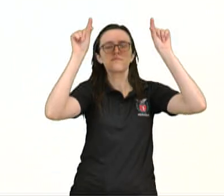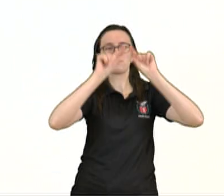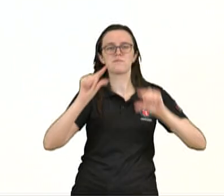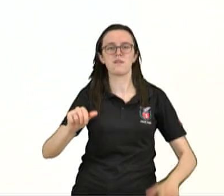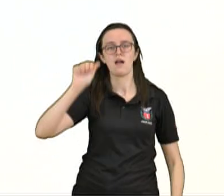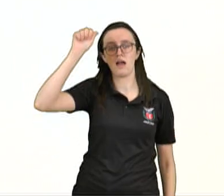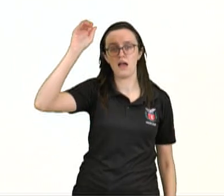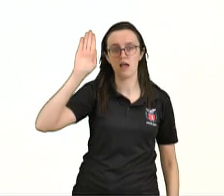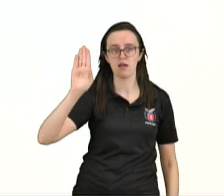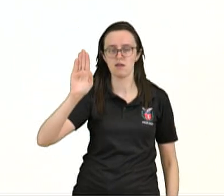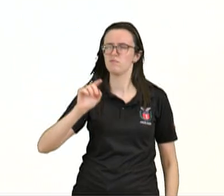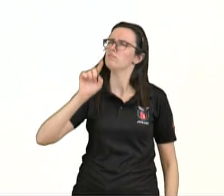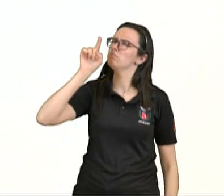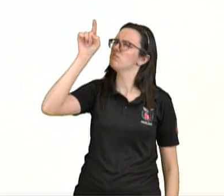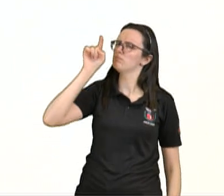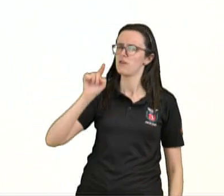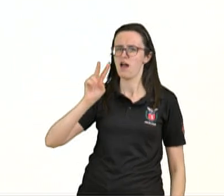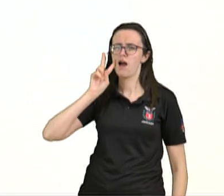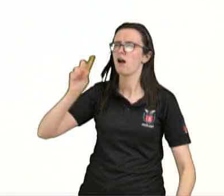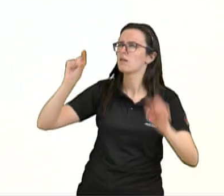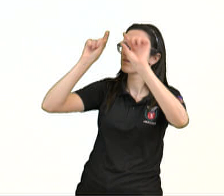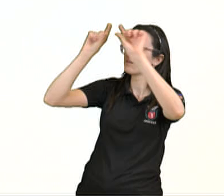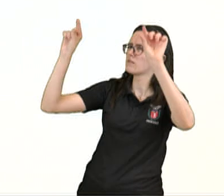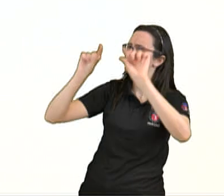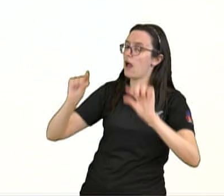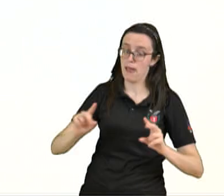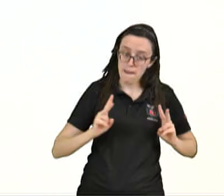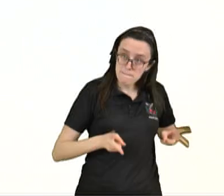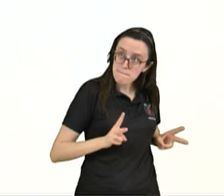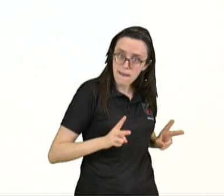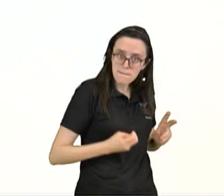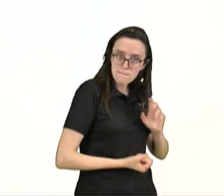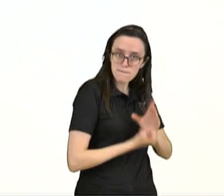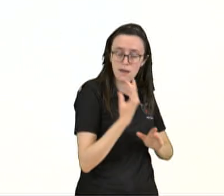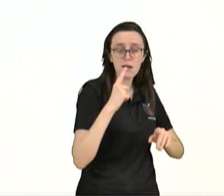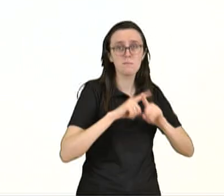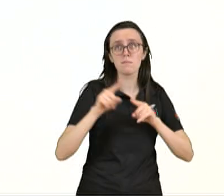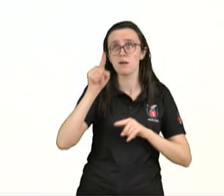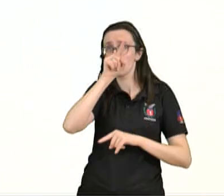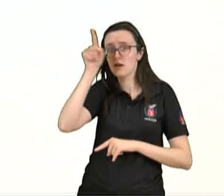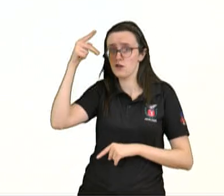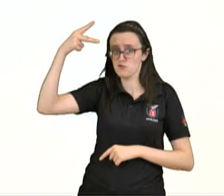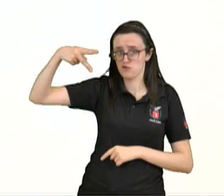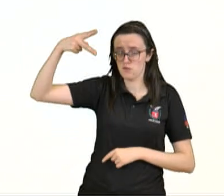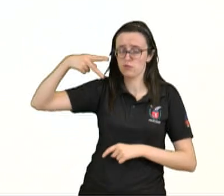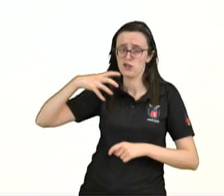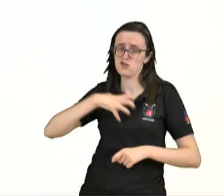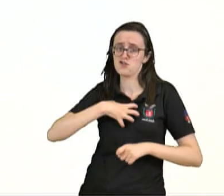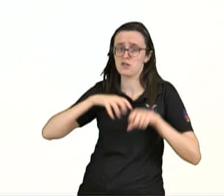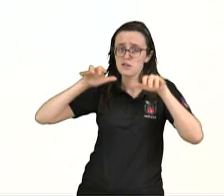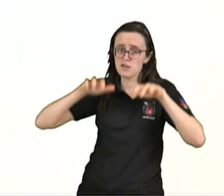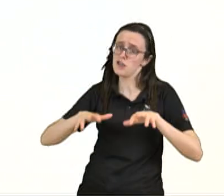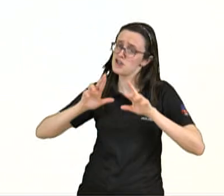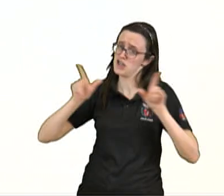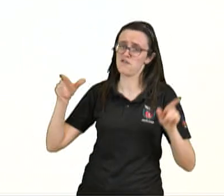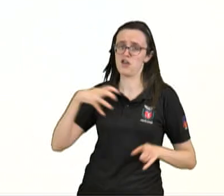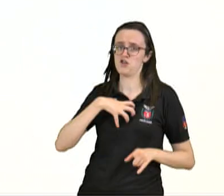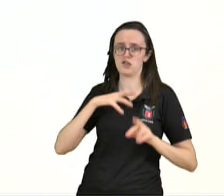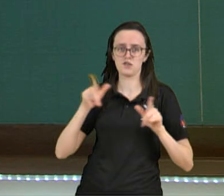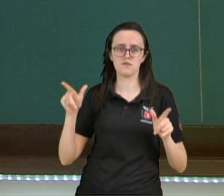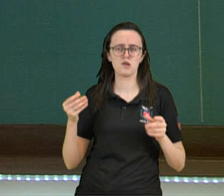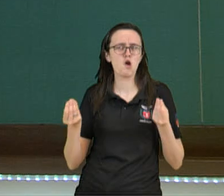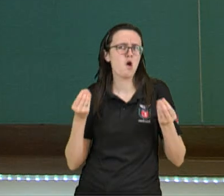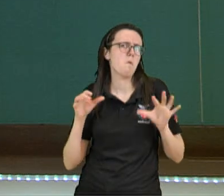de motivadoras pelo mesmo fato, foram escritas de maneiras diferentes. Como assim